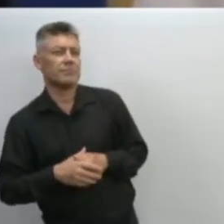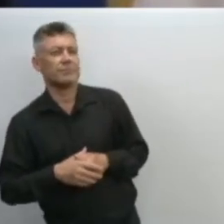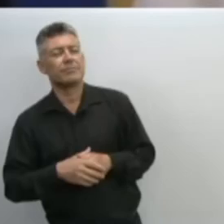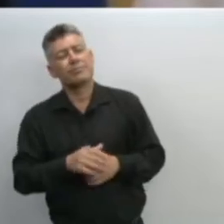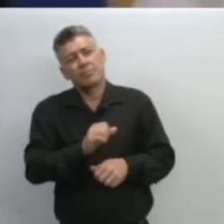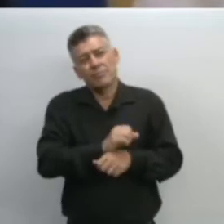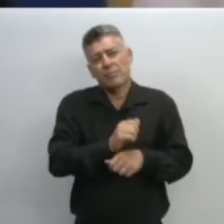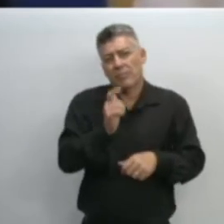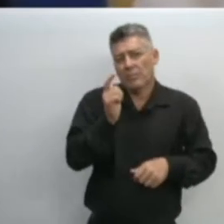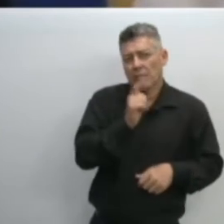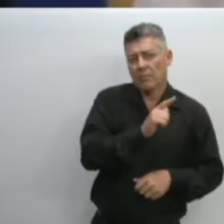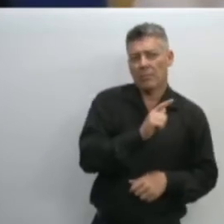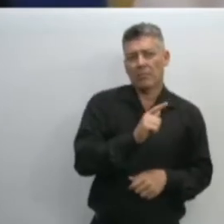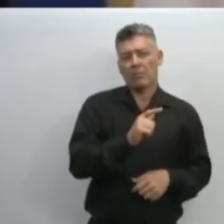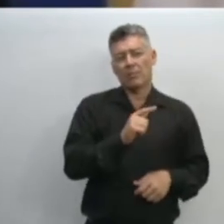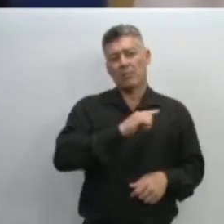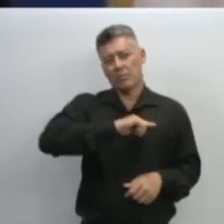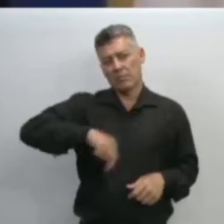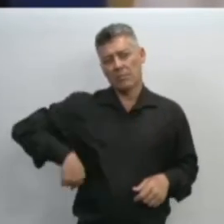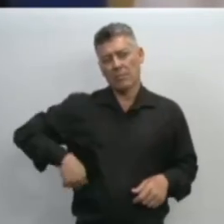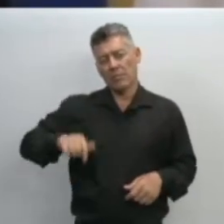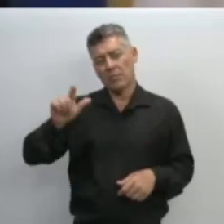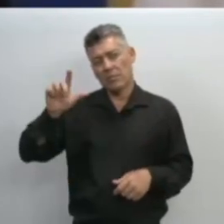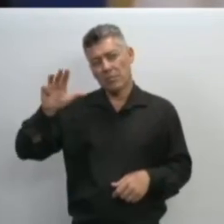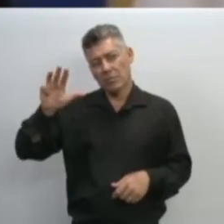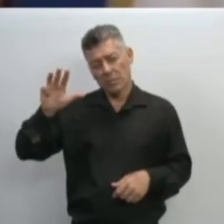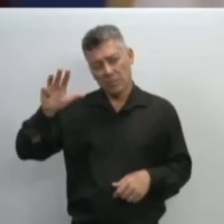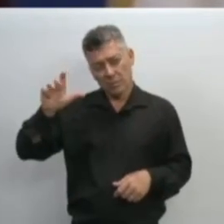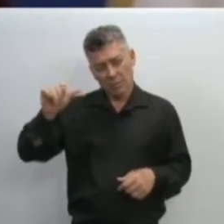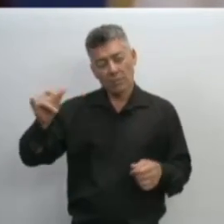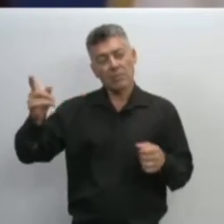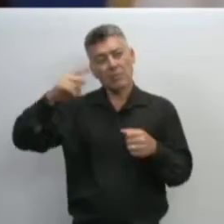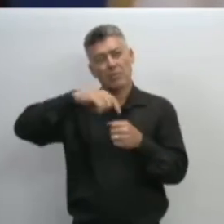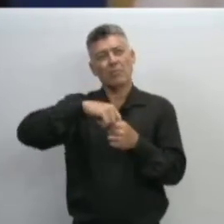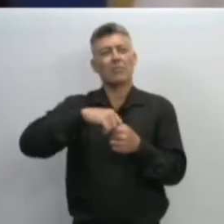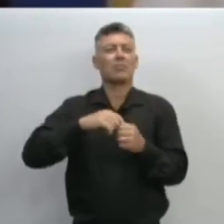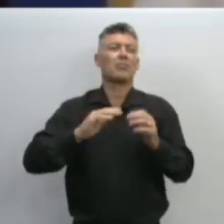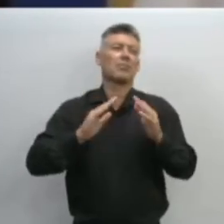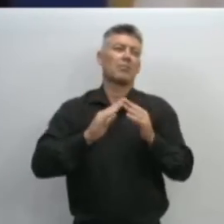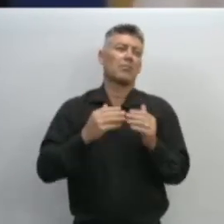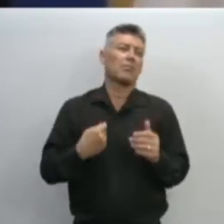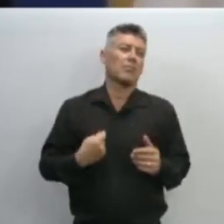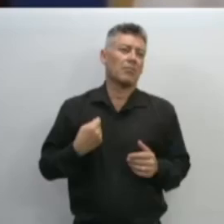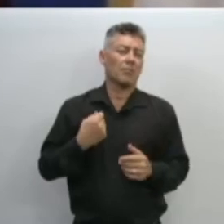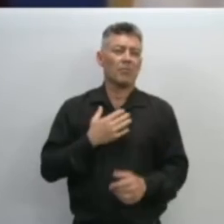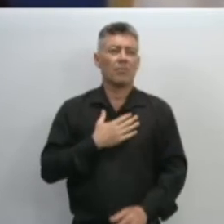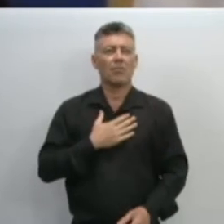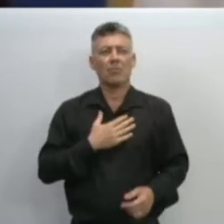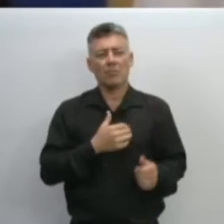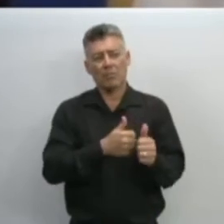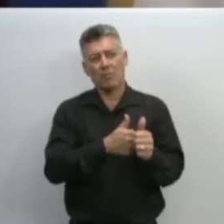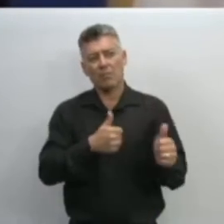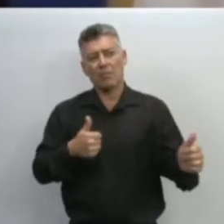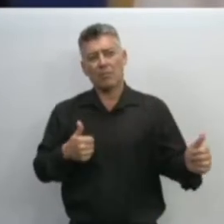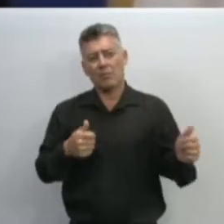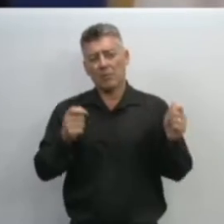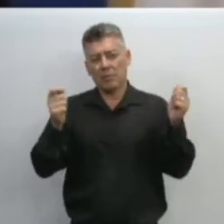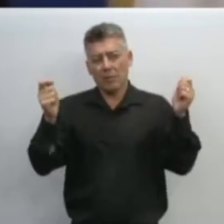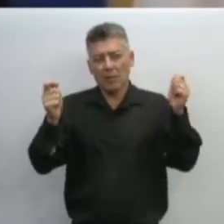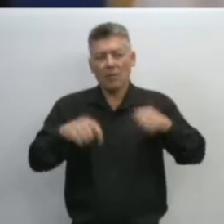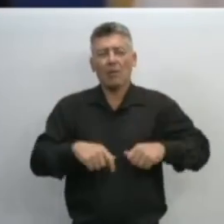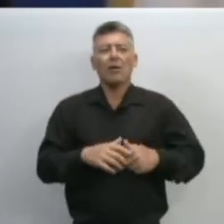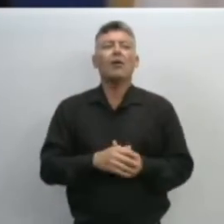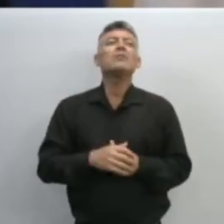espero que o governo Lula possa retomar o programa Minha Casa Minha Vida, e não só em conjuntos distantes do centro da cidade, mas que possa